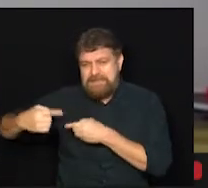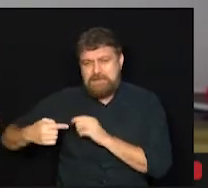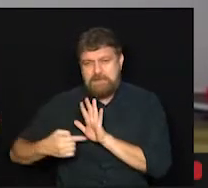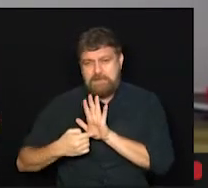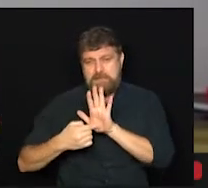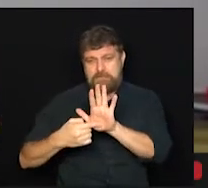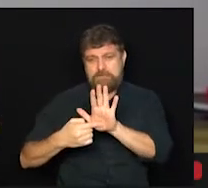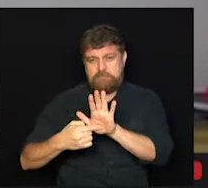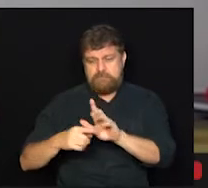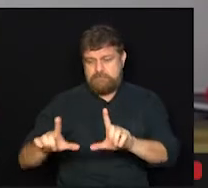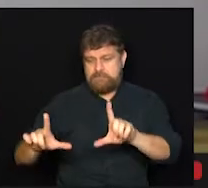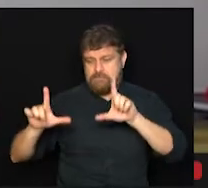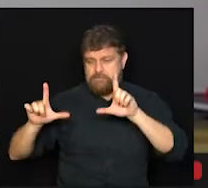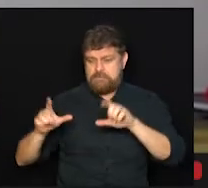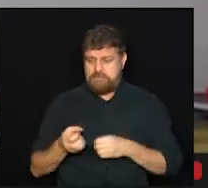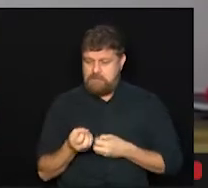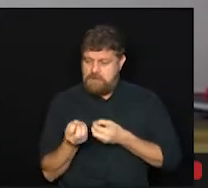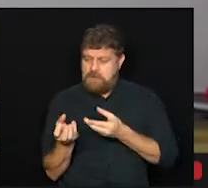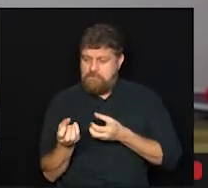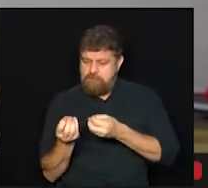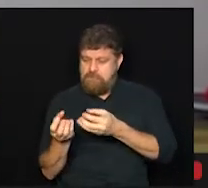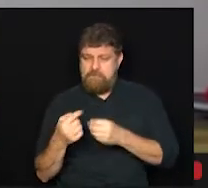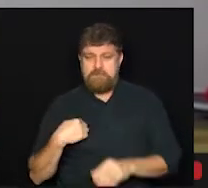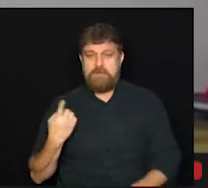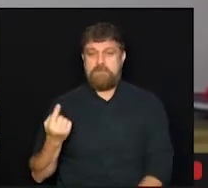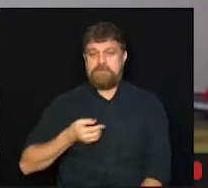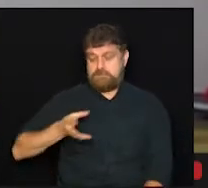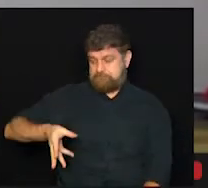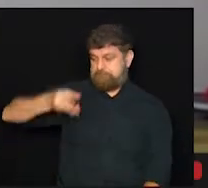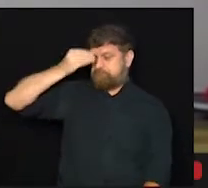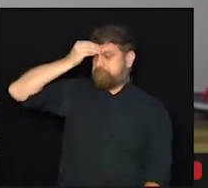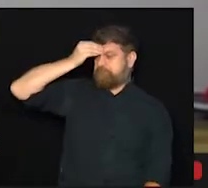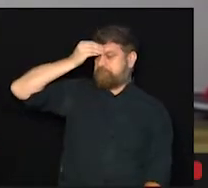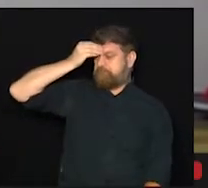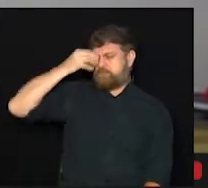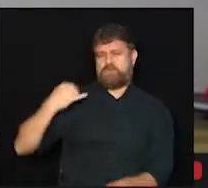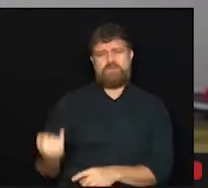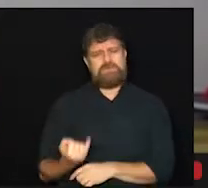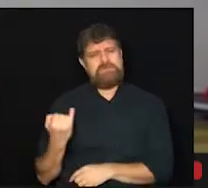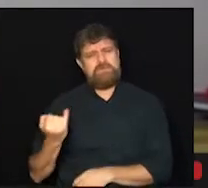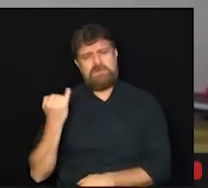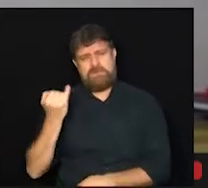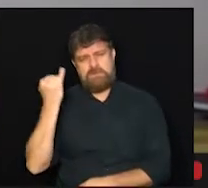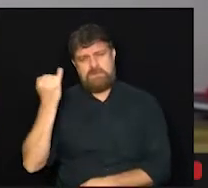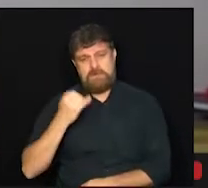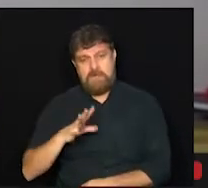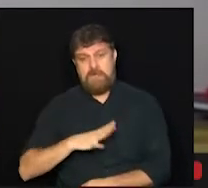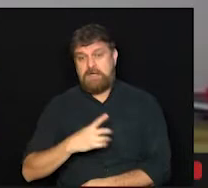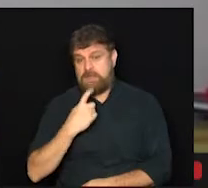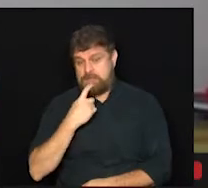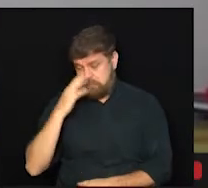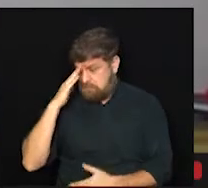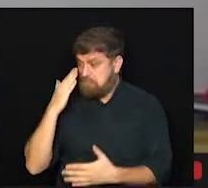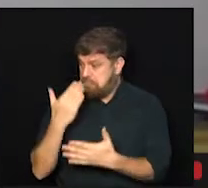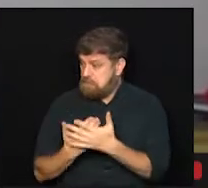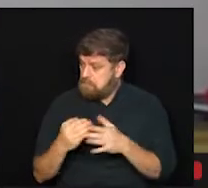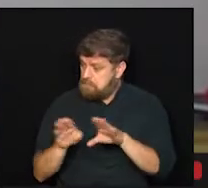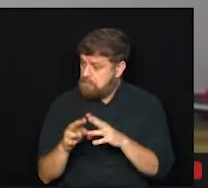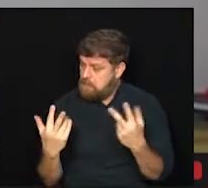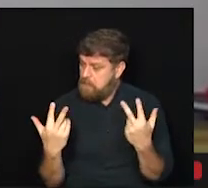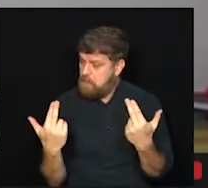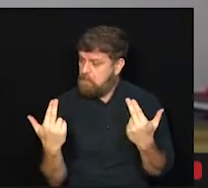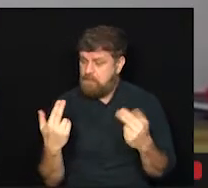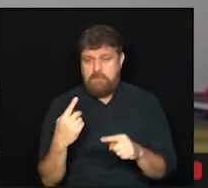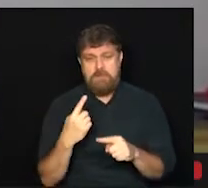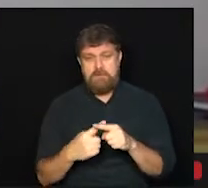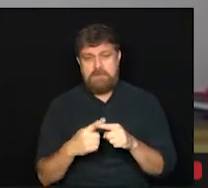apresentação desses dados aqui para a gente é muito importante. E para a cidade, eu acredito, né, porque fica